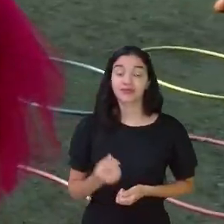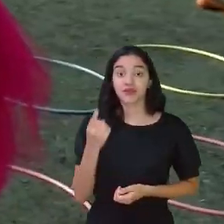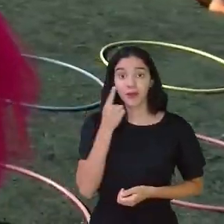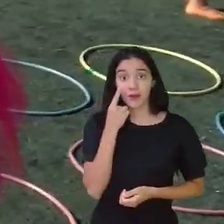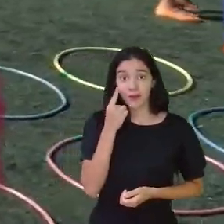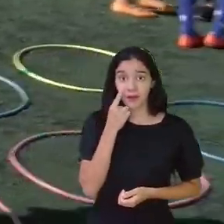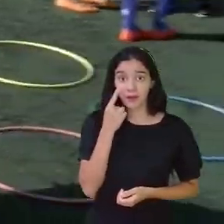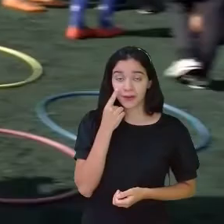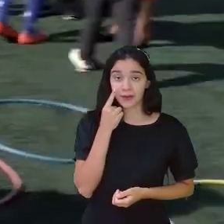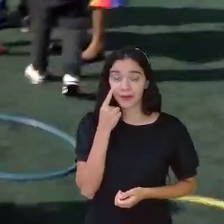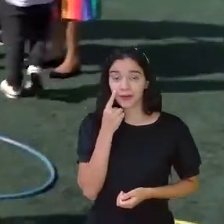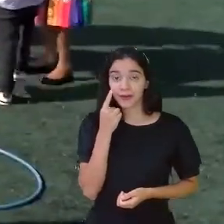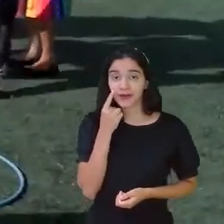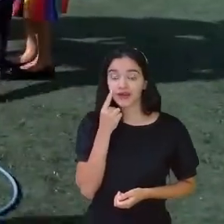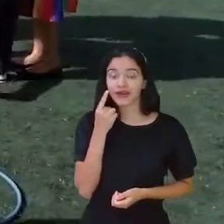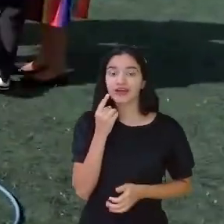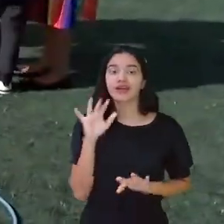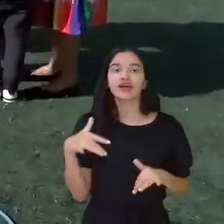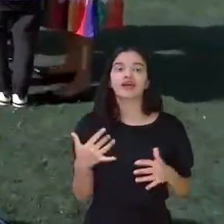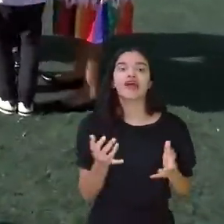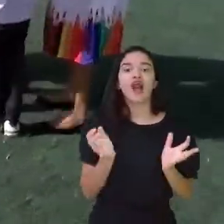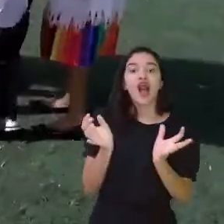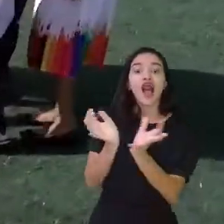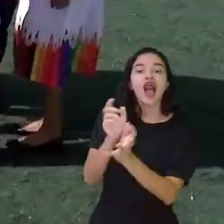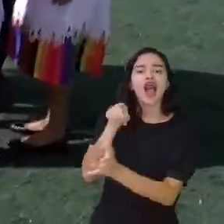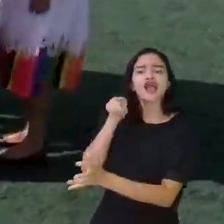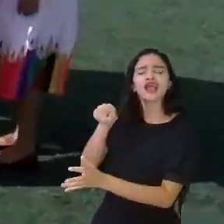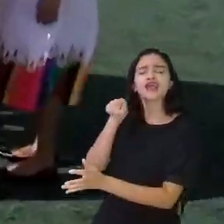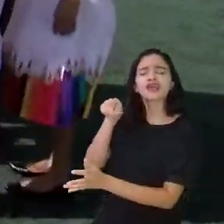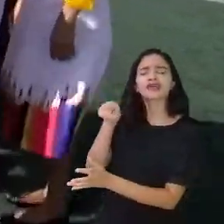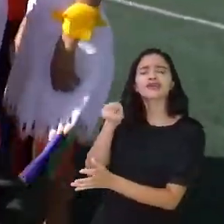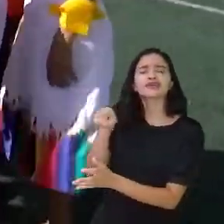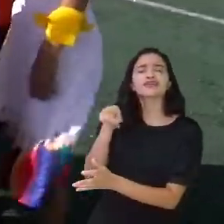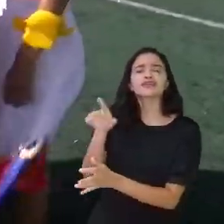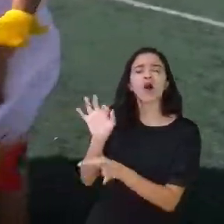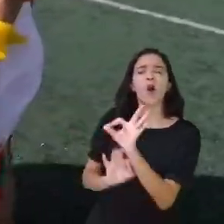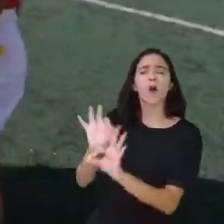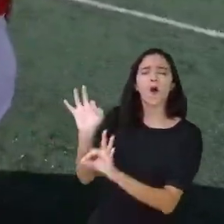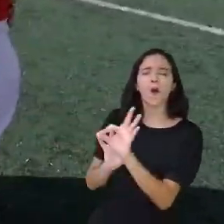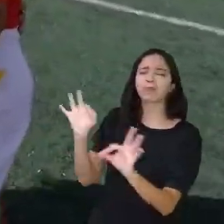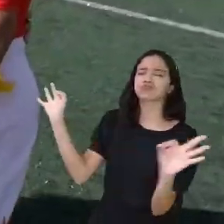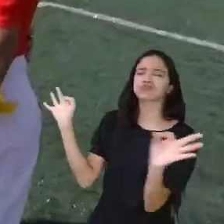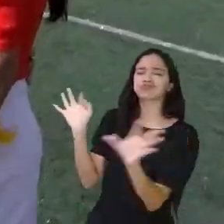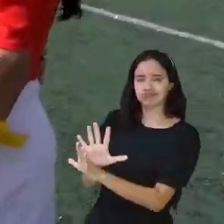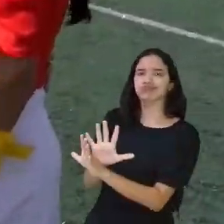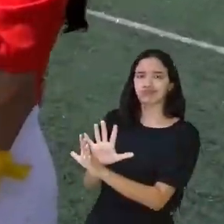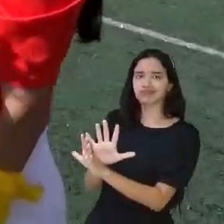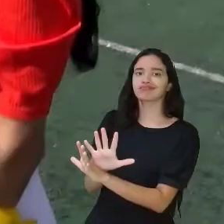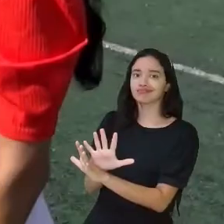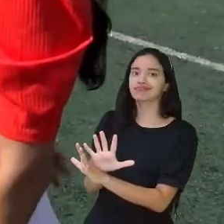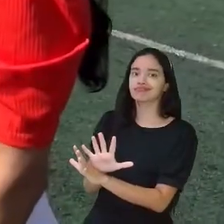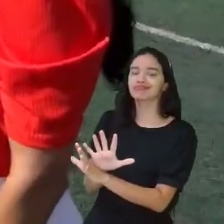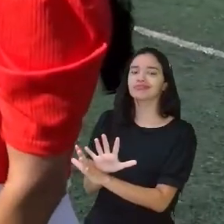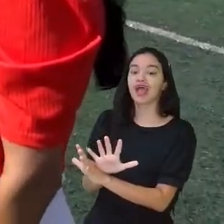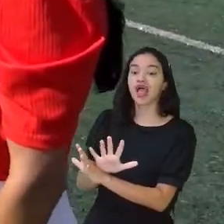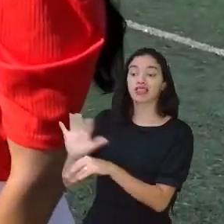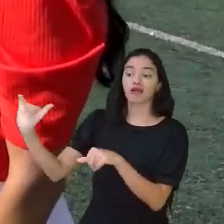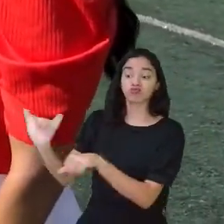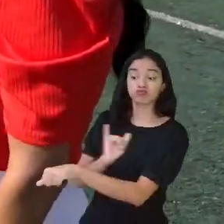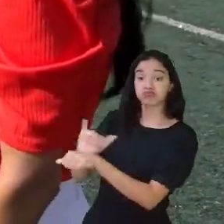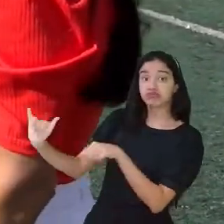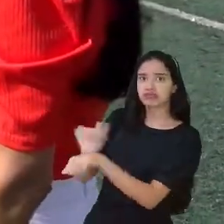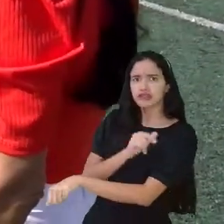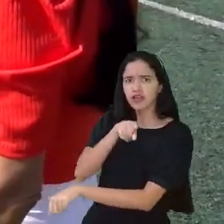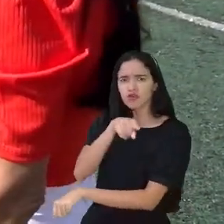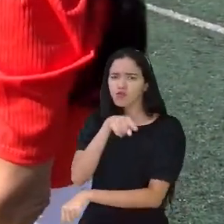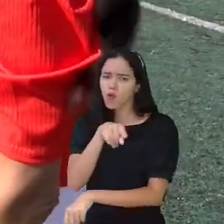o babado já tá bem preparada já estão ali estratégias